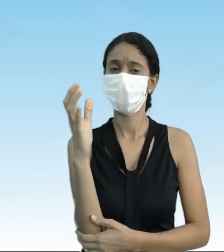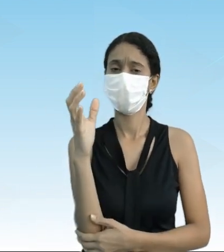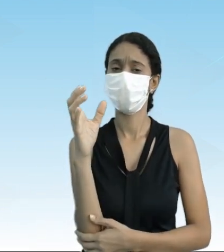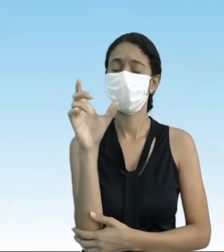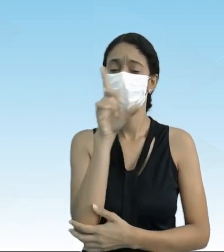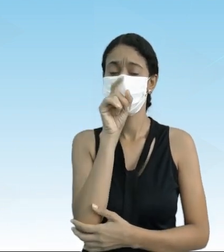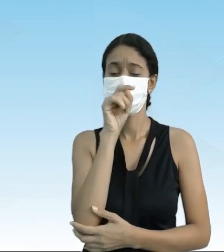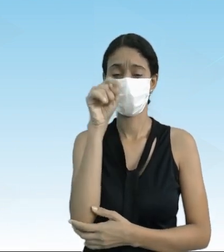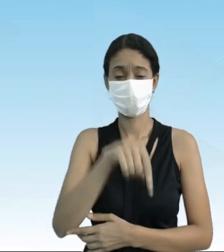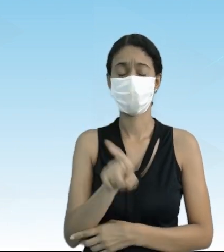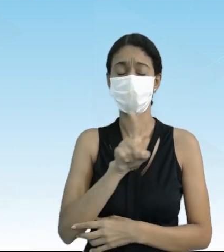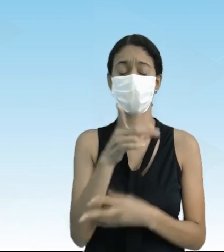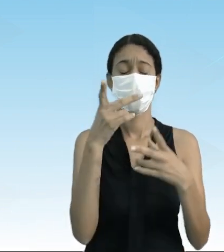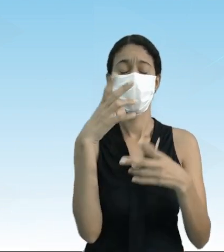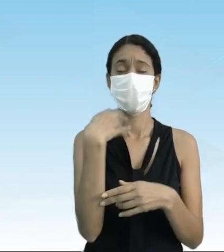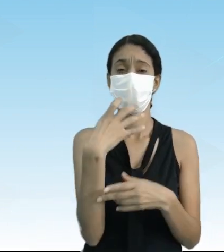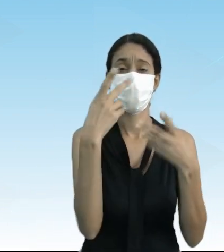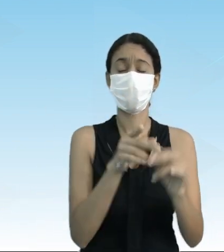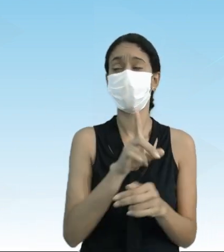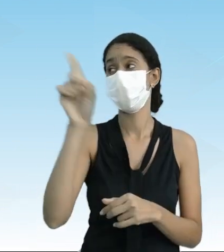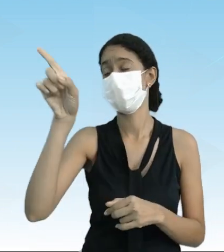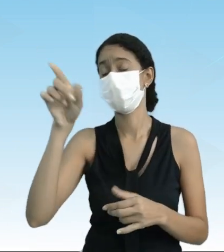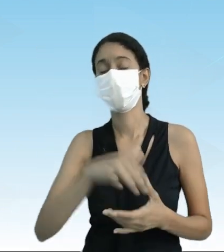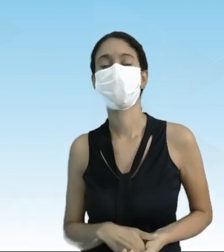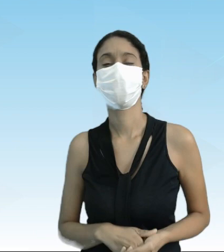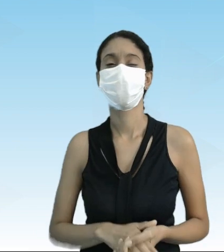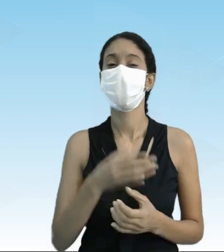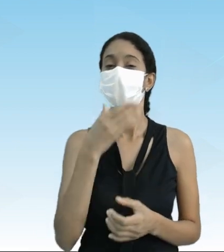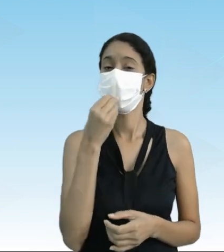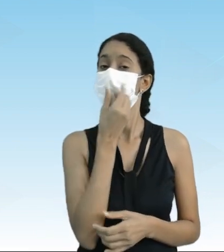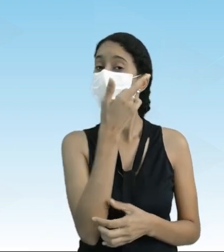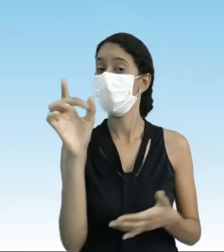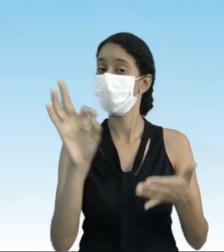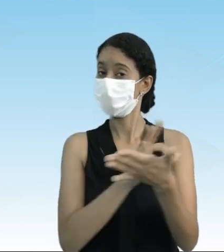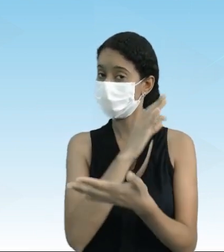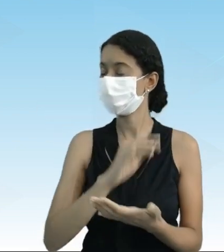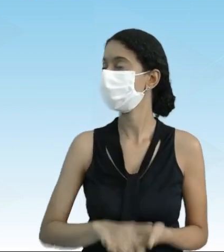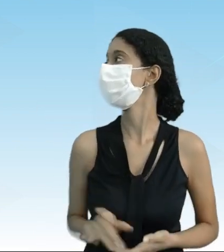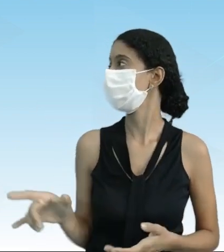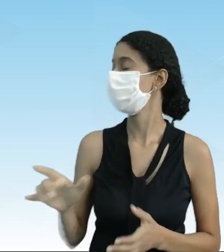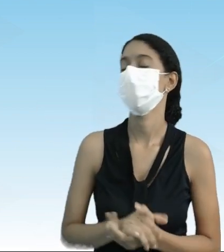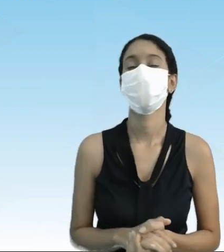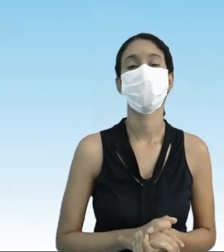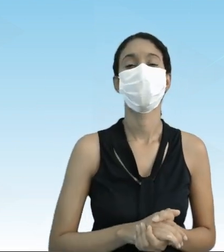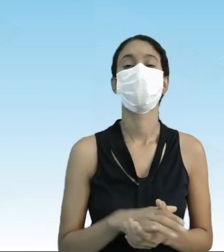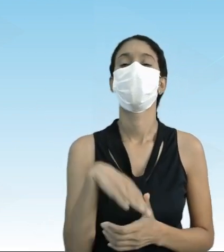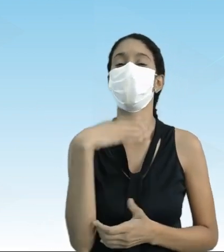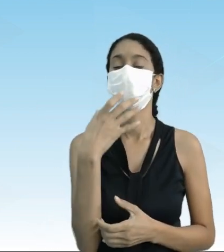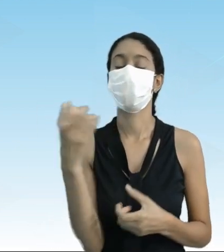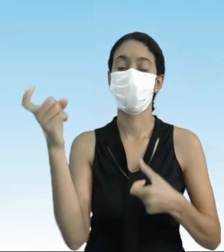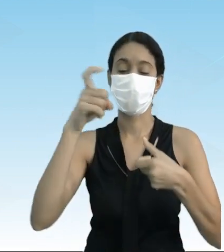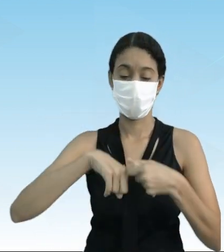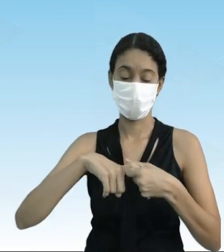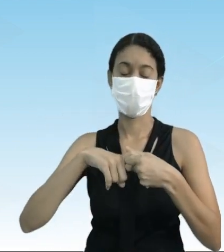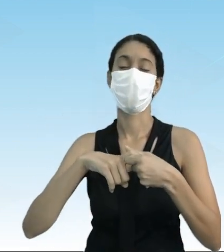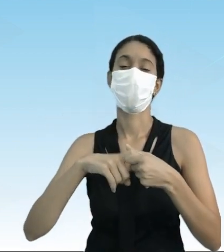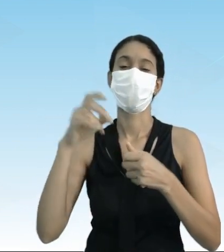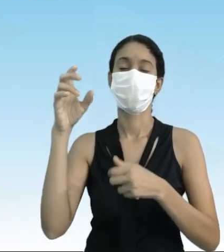o conhecimento. E lembrar o que? A paródia tem o seu papel. Podemos fazer um TCF com